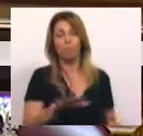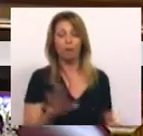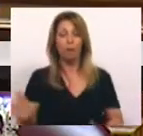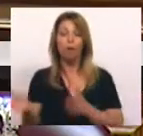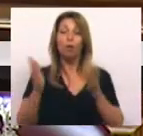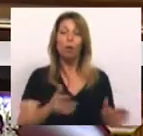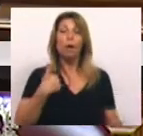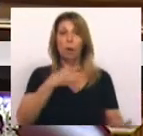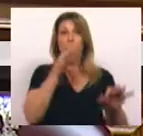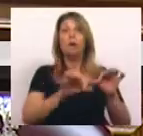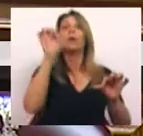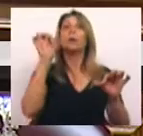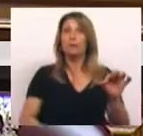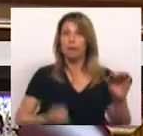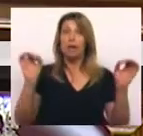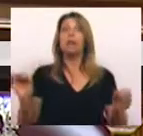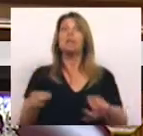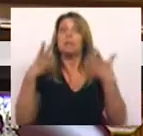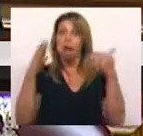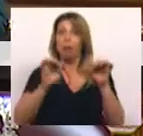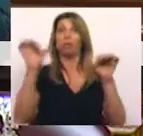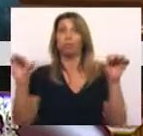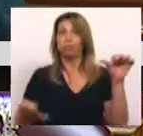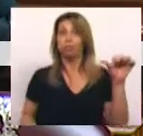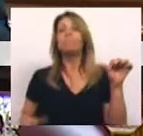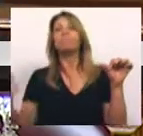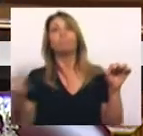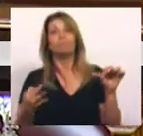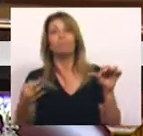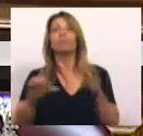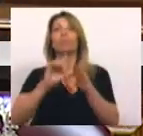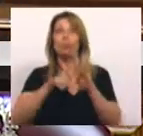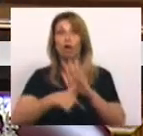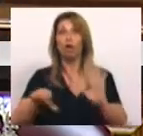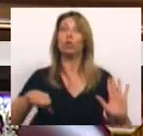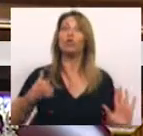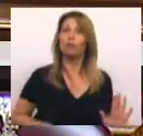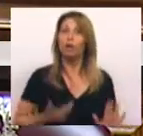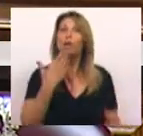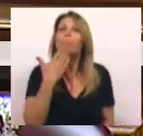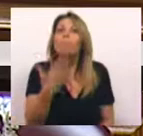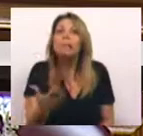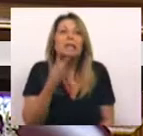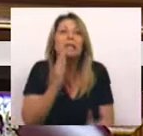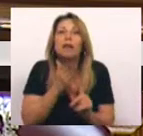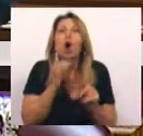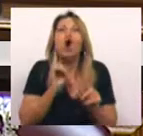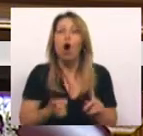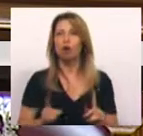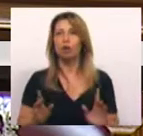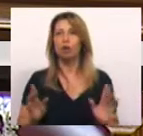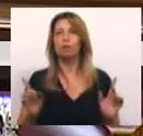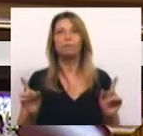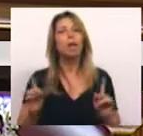intervenção inicial, longa de resto, da apresentação do projeto dos Verdes, pedi concretamente que não subvertessem o que